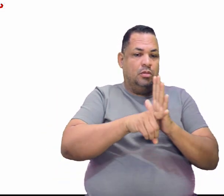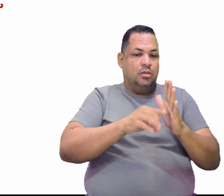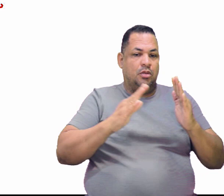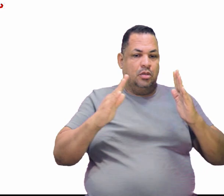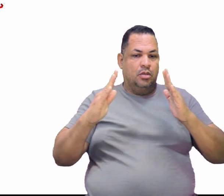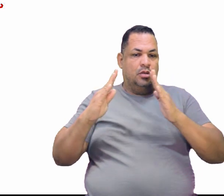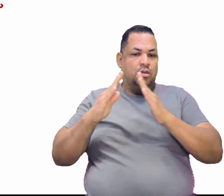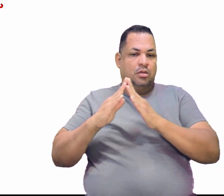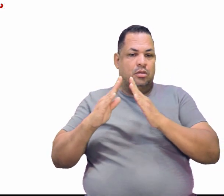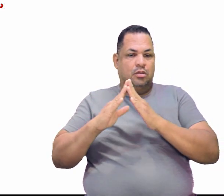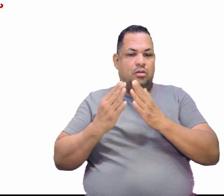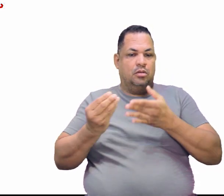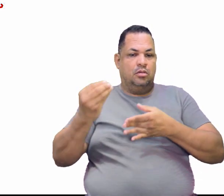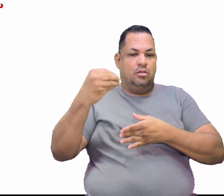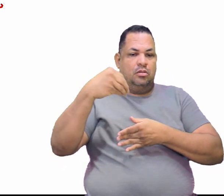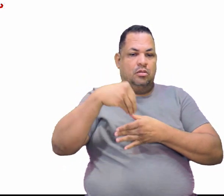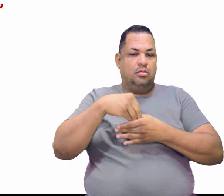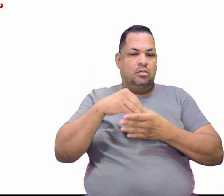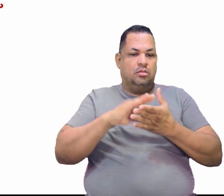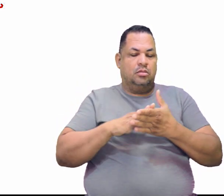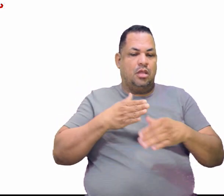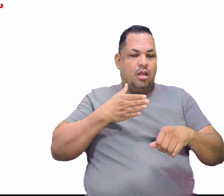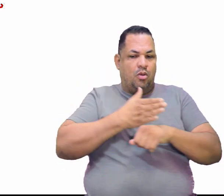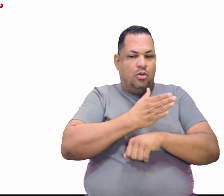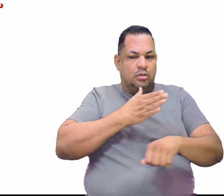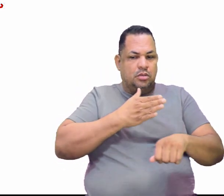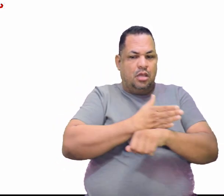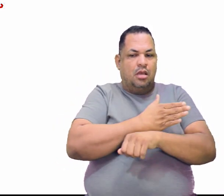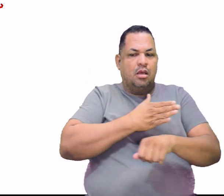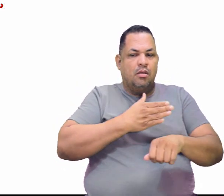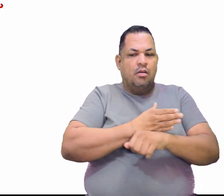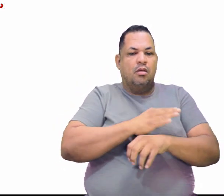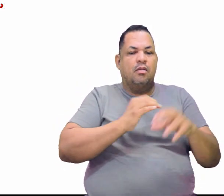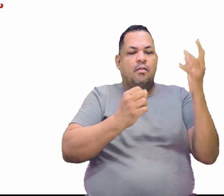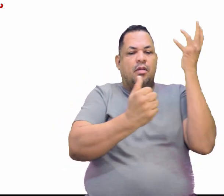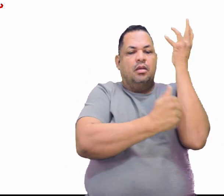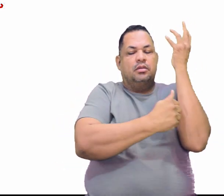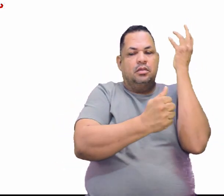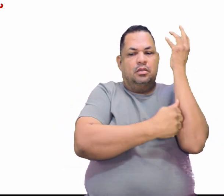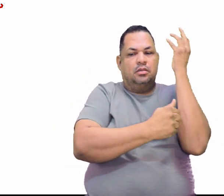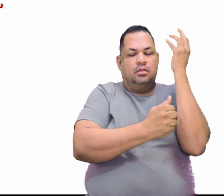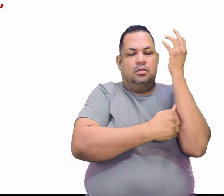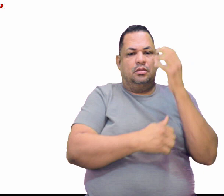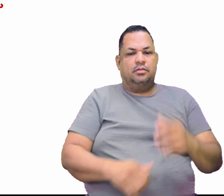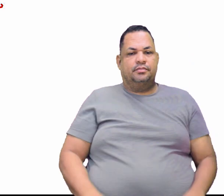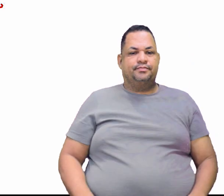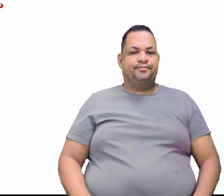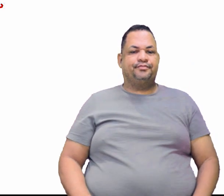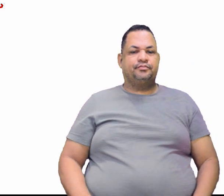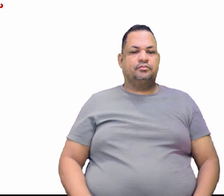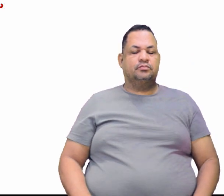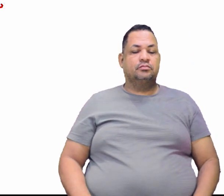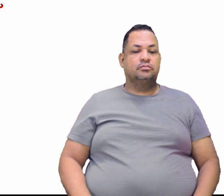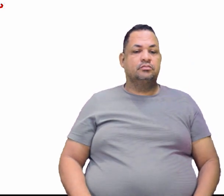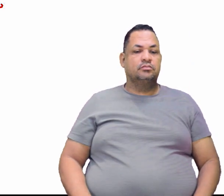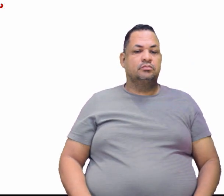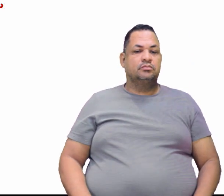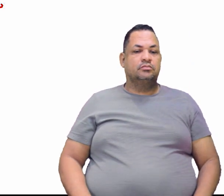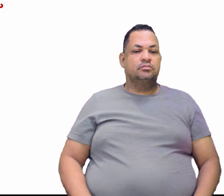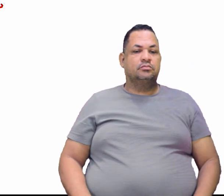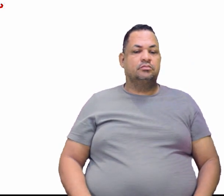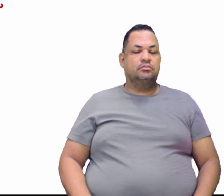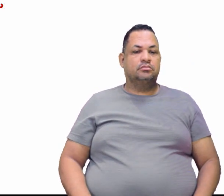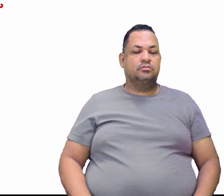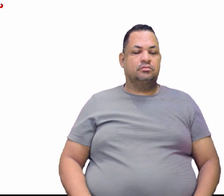Essa casa aqui ainda fazia parte da serraria que existia. E as pessoas